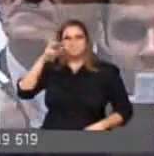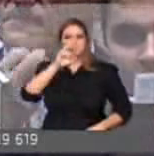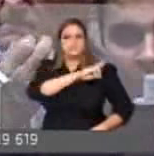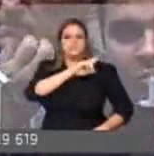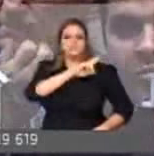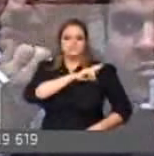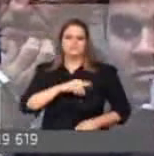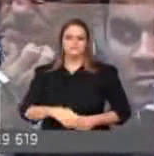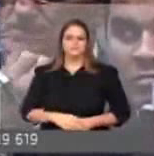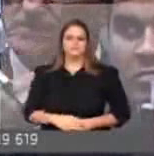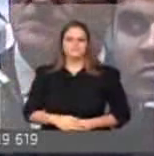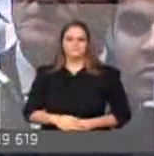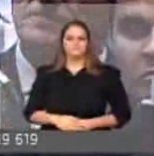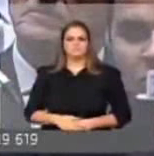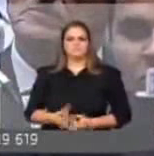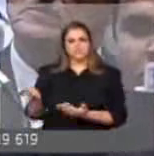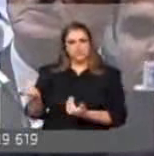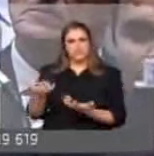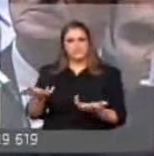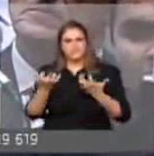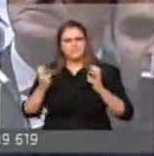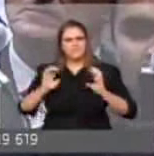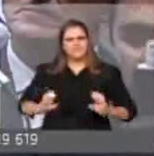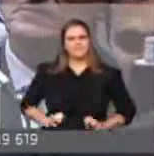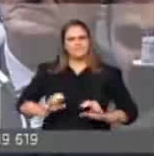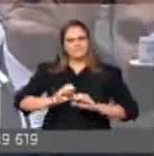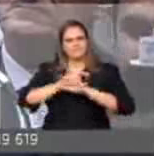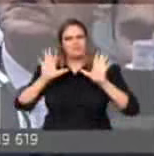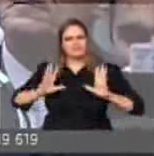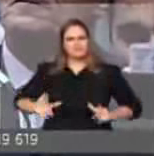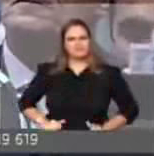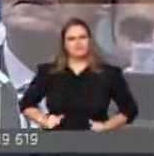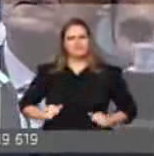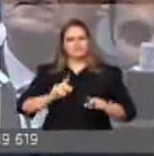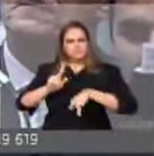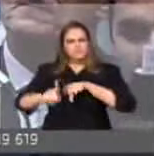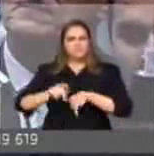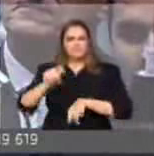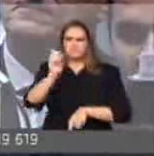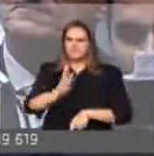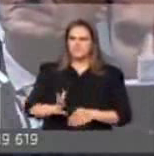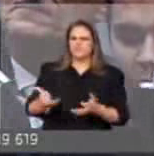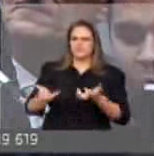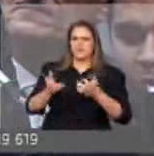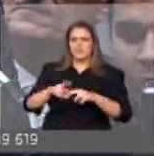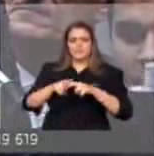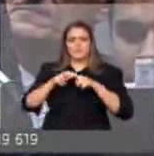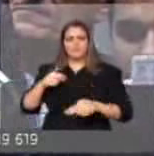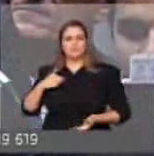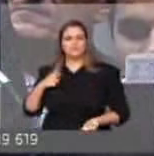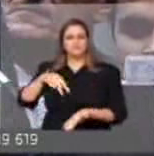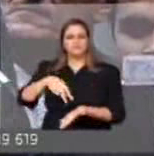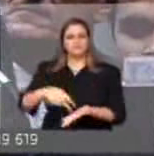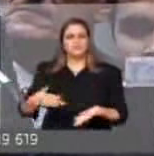séria, transparente, ética e do povo brasileiro, é que venho aqui me manifestar.